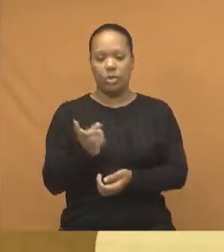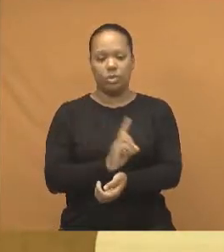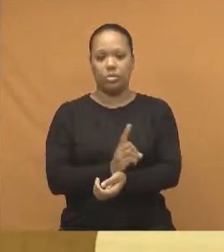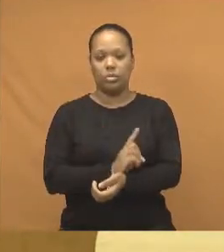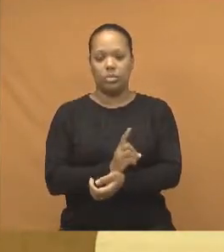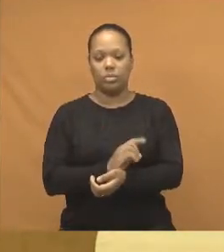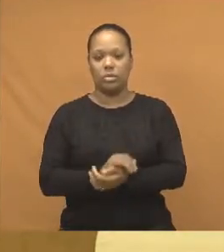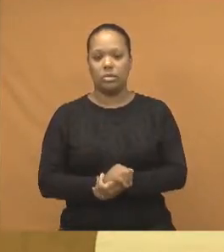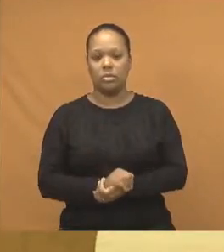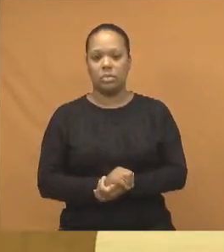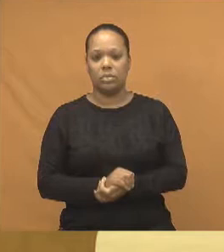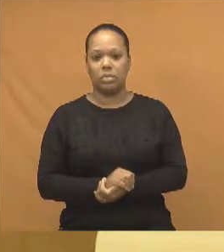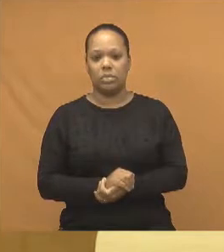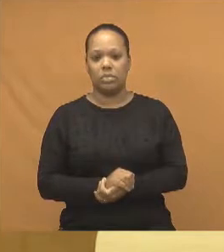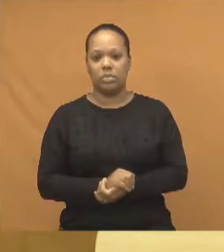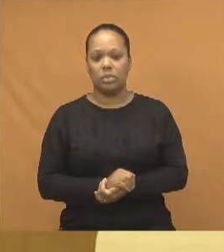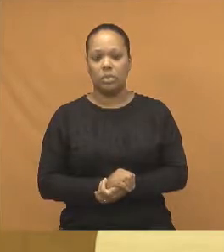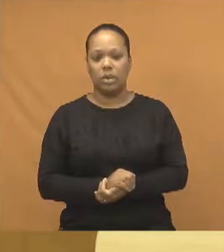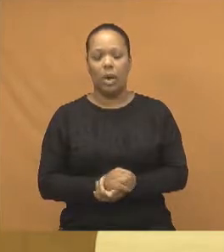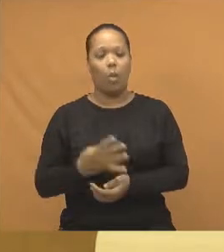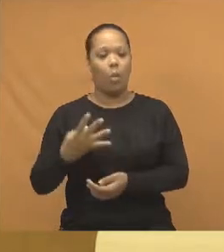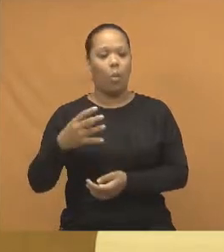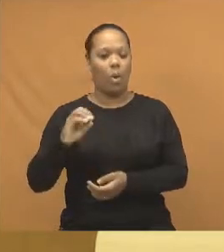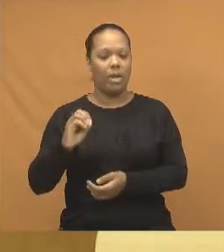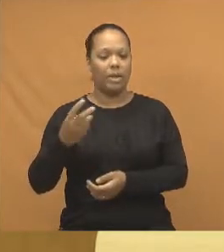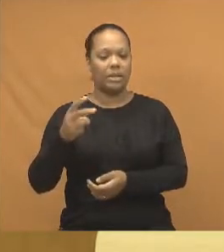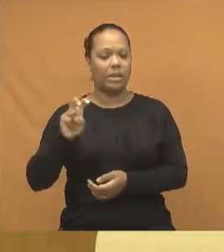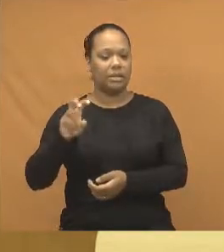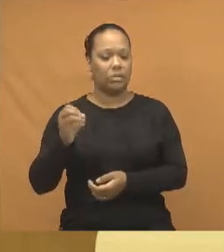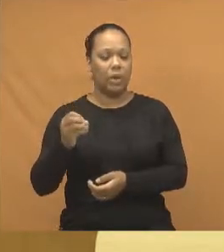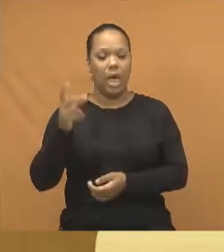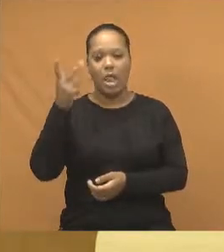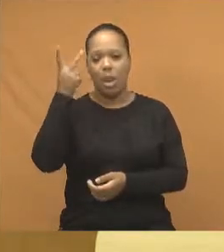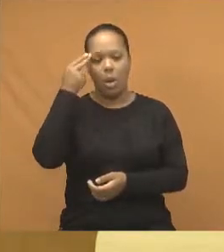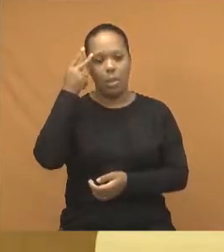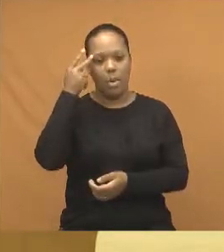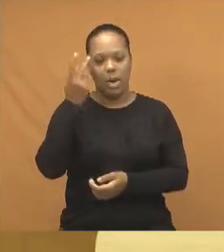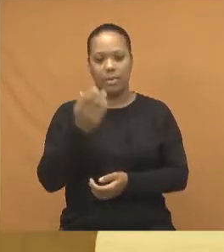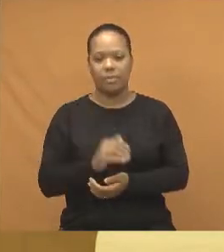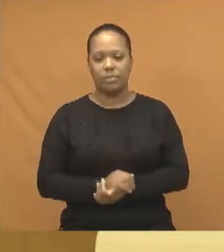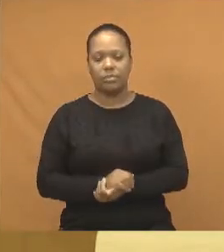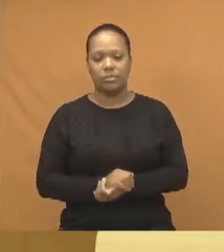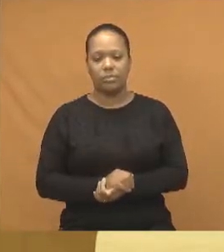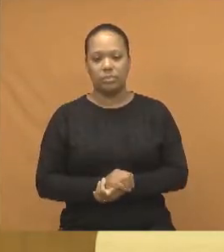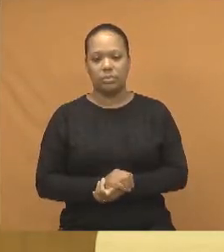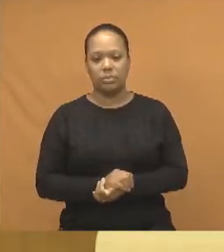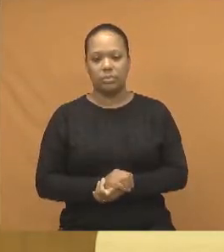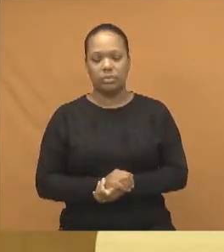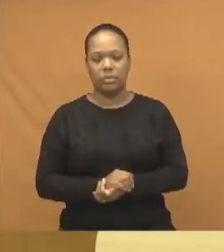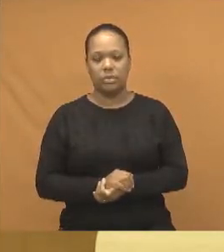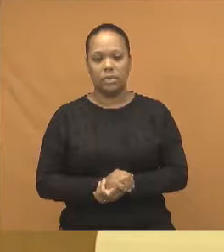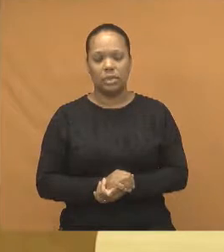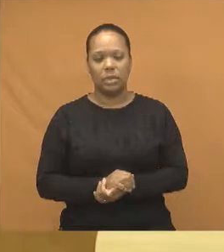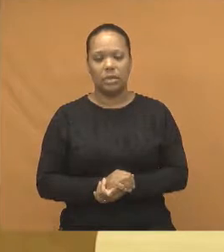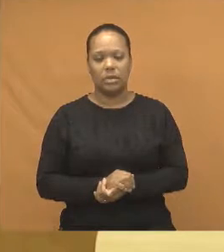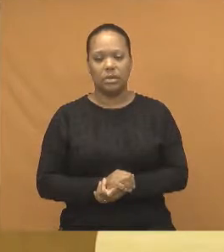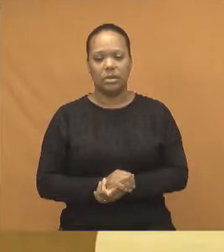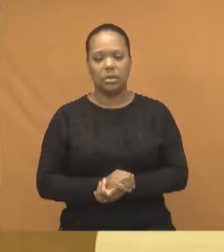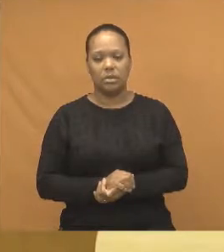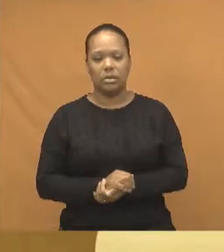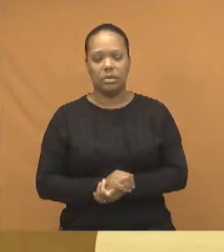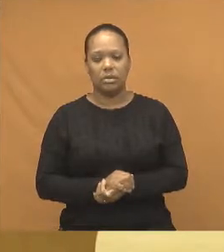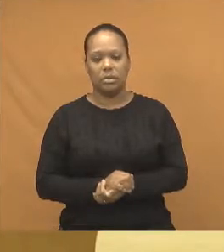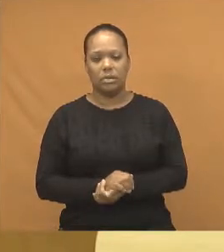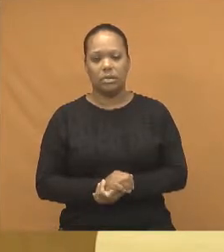mas faço hipoglicemia. Então, 40, 50 é o meu normal. Então, esses sintomas que ele mencionou